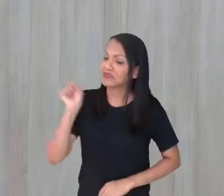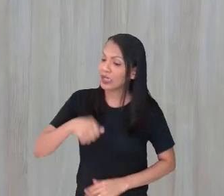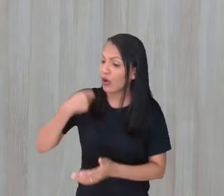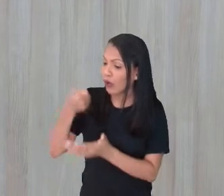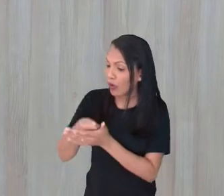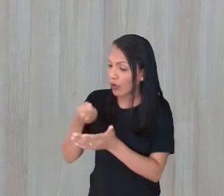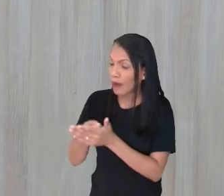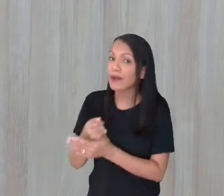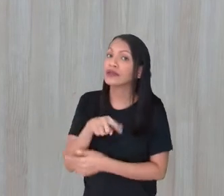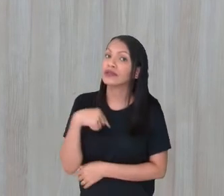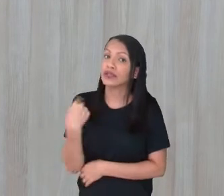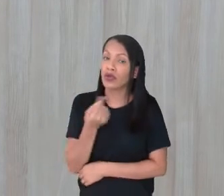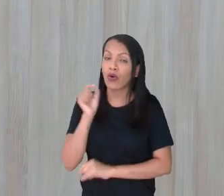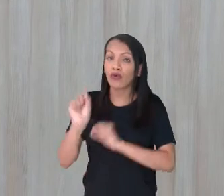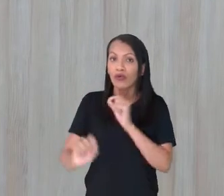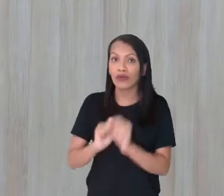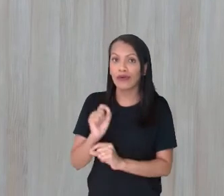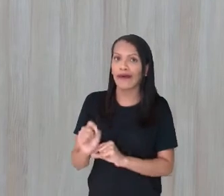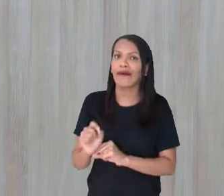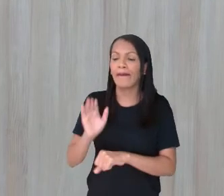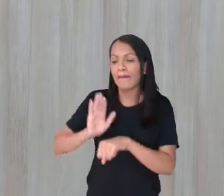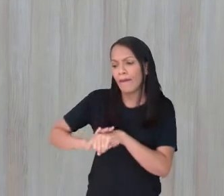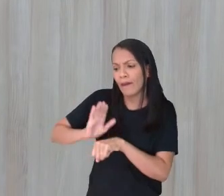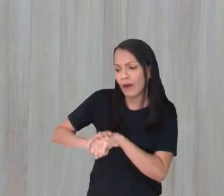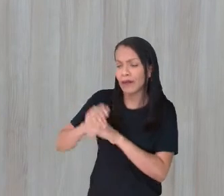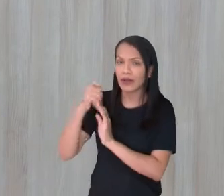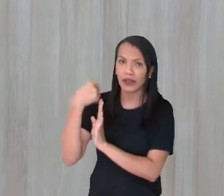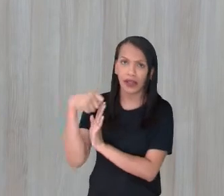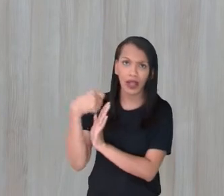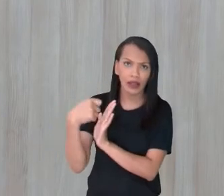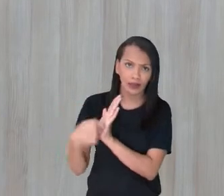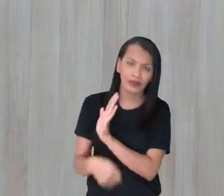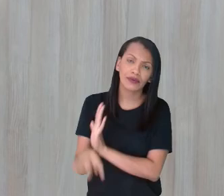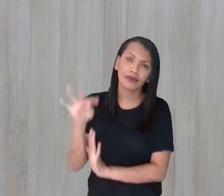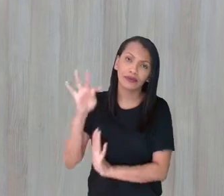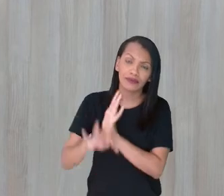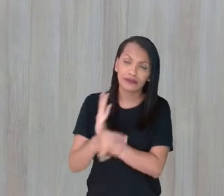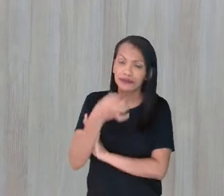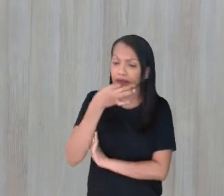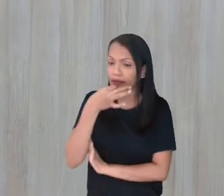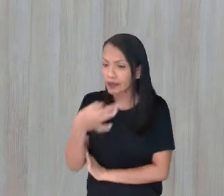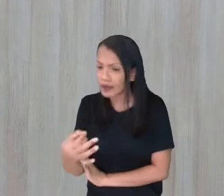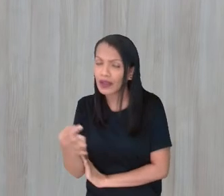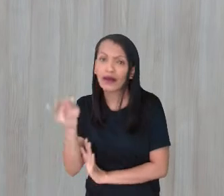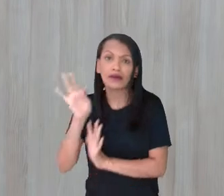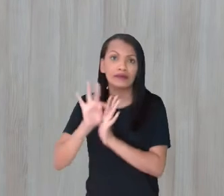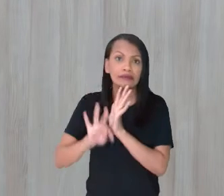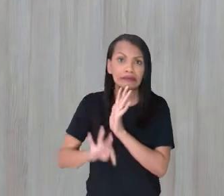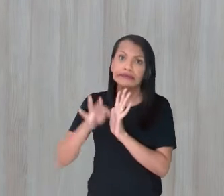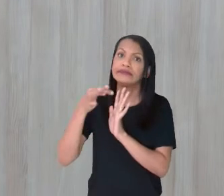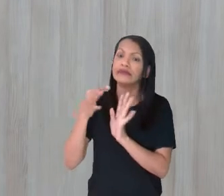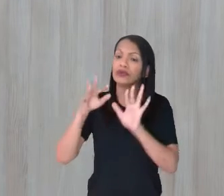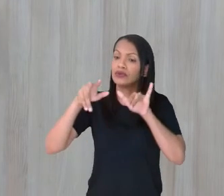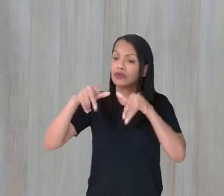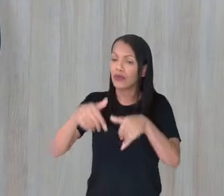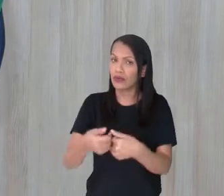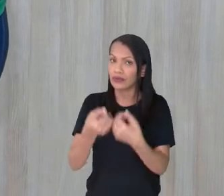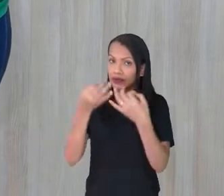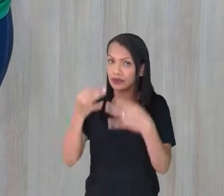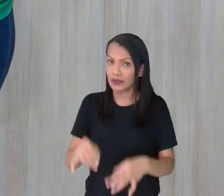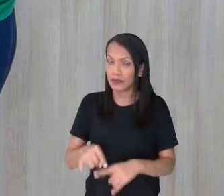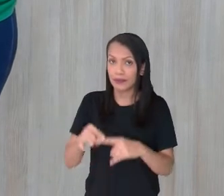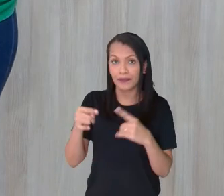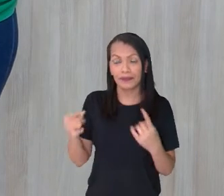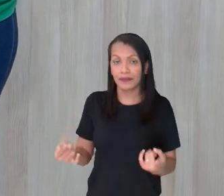nós, né, esse domínio de escrita do artigo de opinião, de textos argumentativos como um todo.